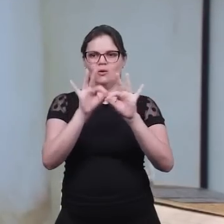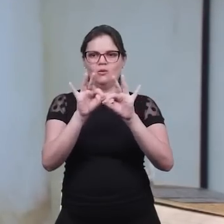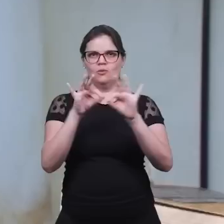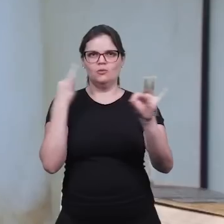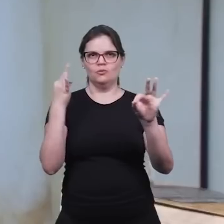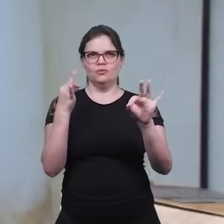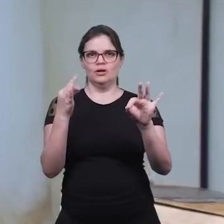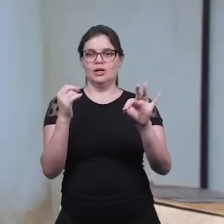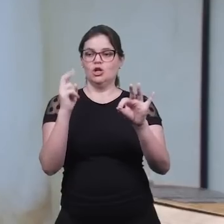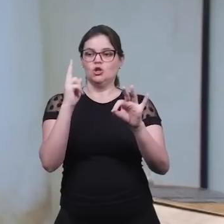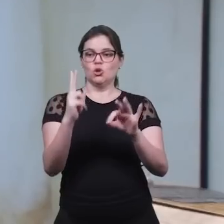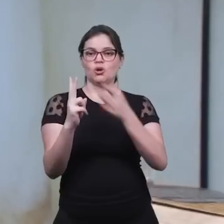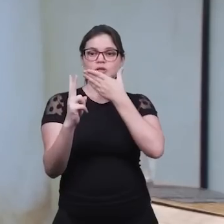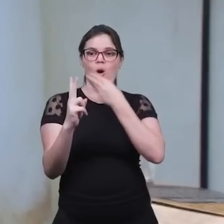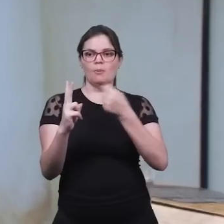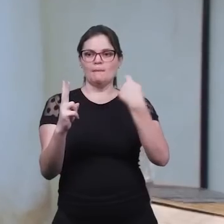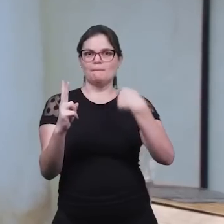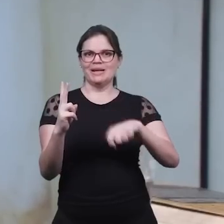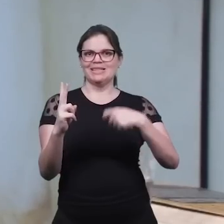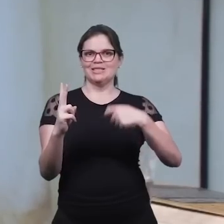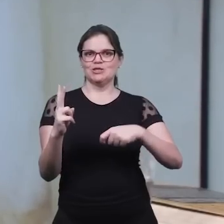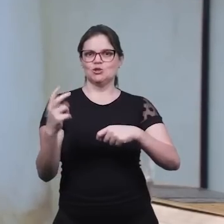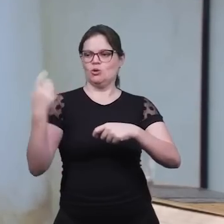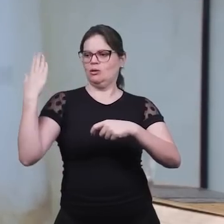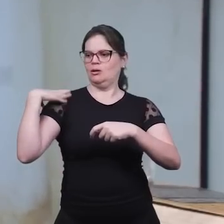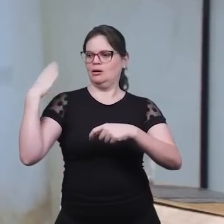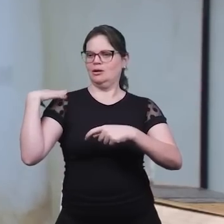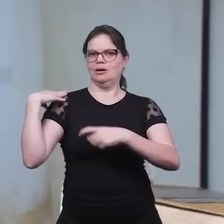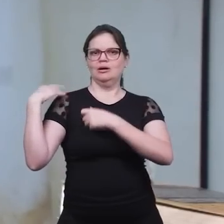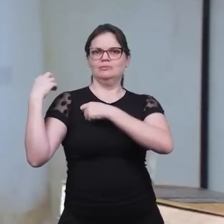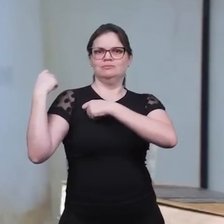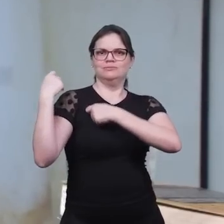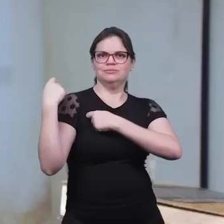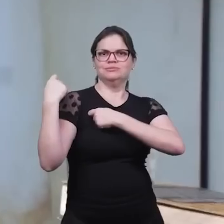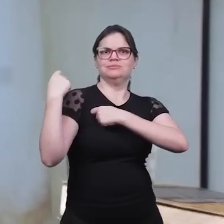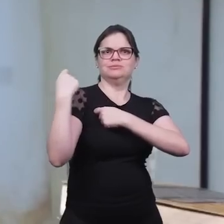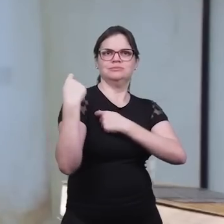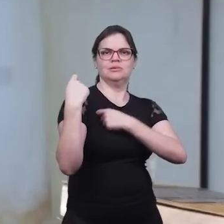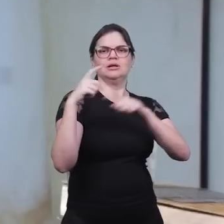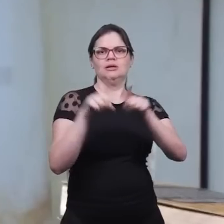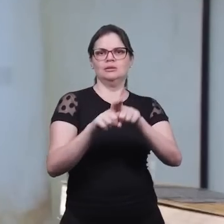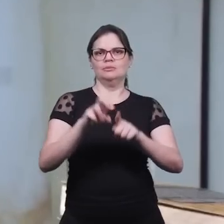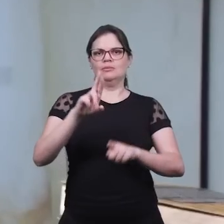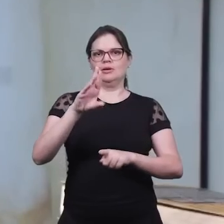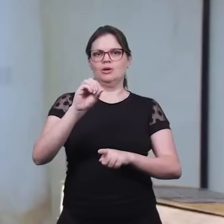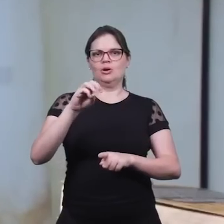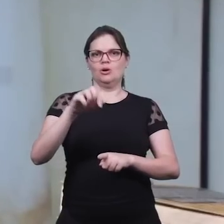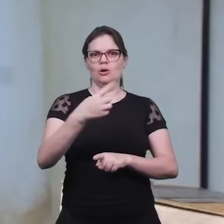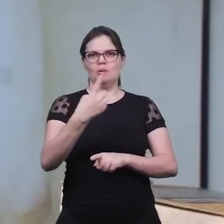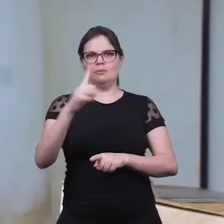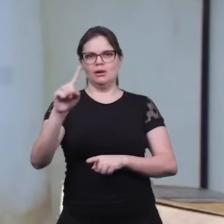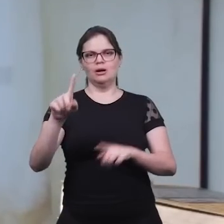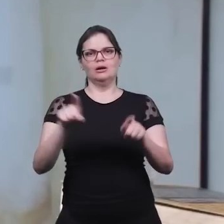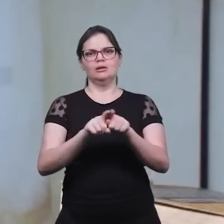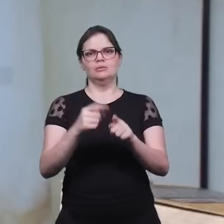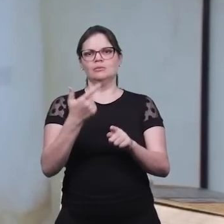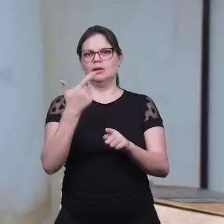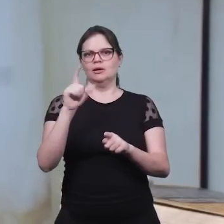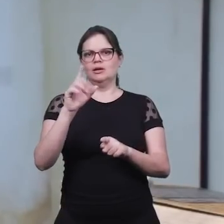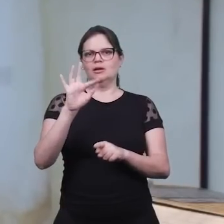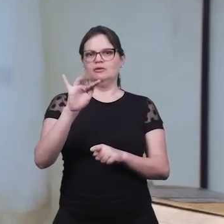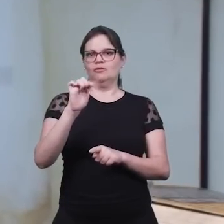Escol, dali cortaram um ramo de vide com um cacho de uvas, o qual trouxeram 2 homens sobre uma